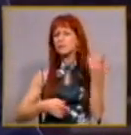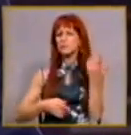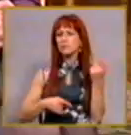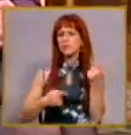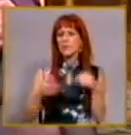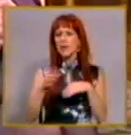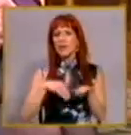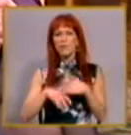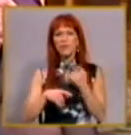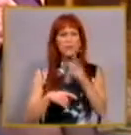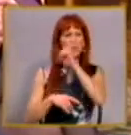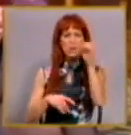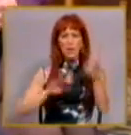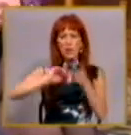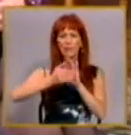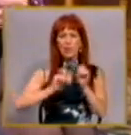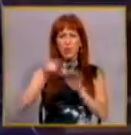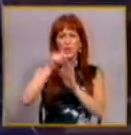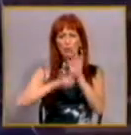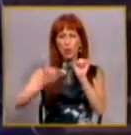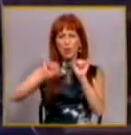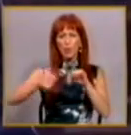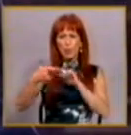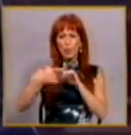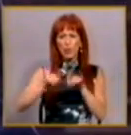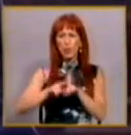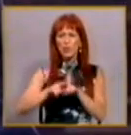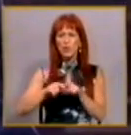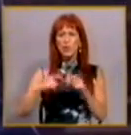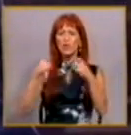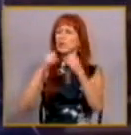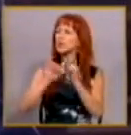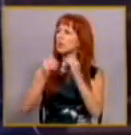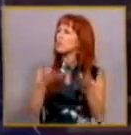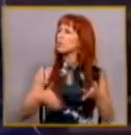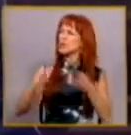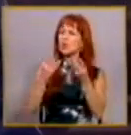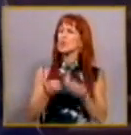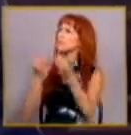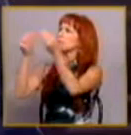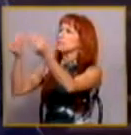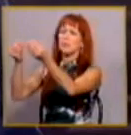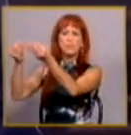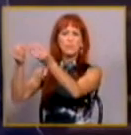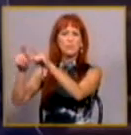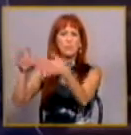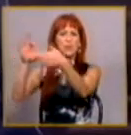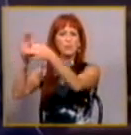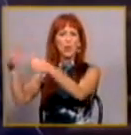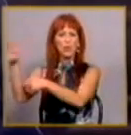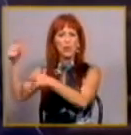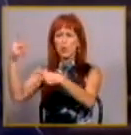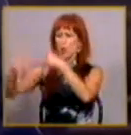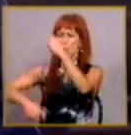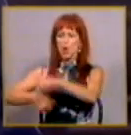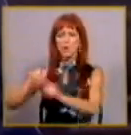se fizeram 6 revisões do memorando, se enviou para Bruxelas o documento de estratégia orçamental e se articulou com a Troika um